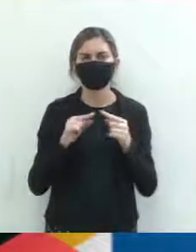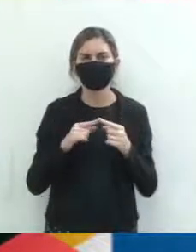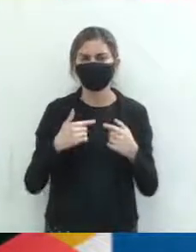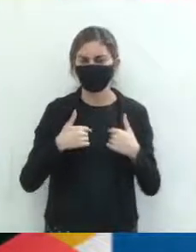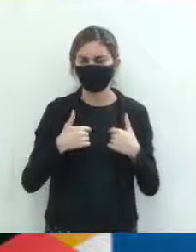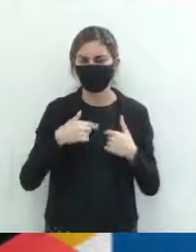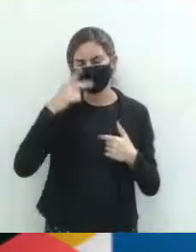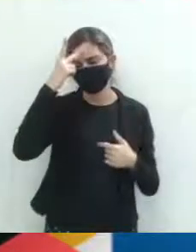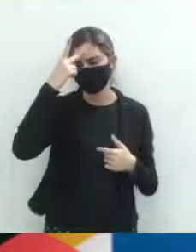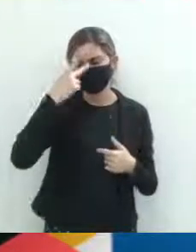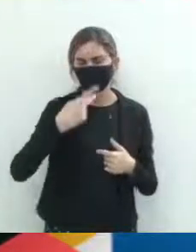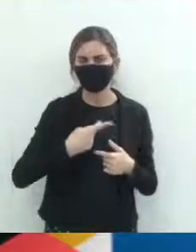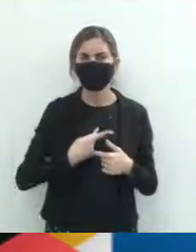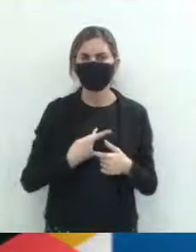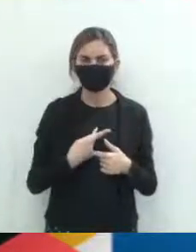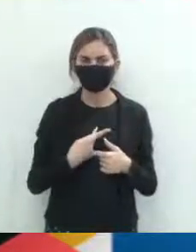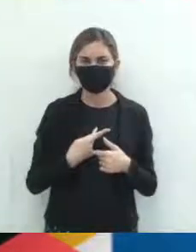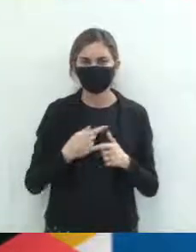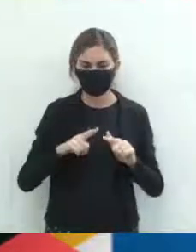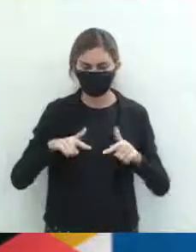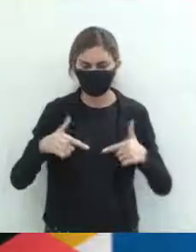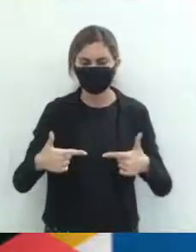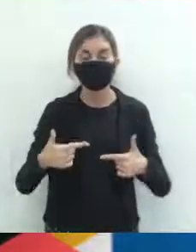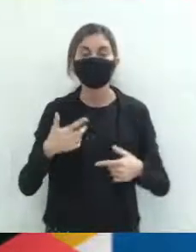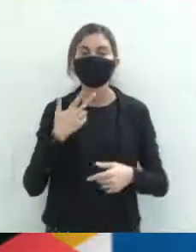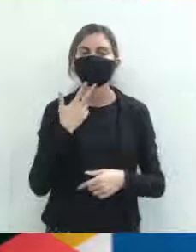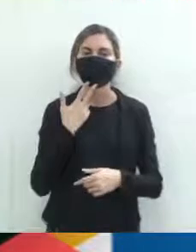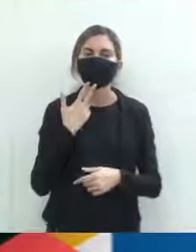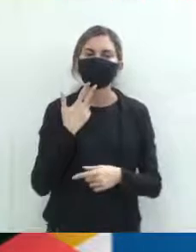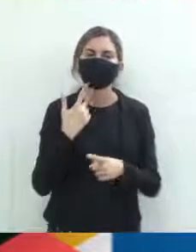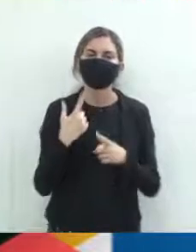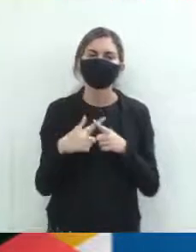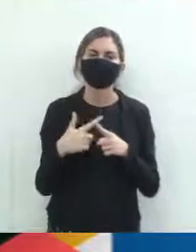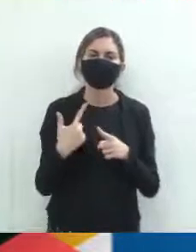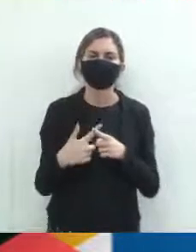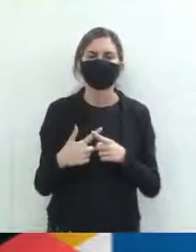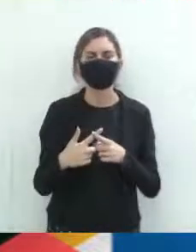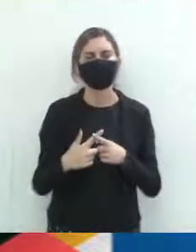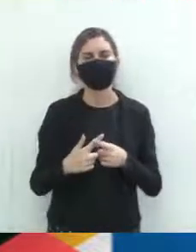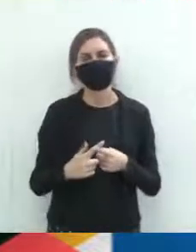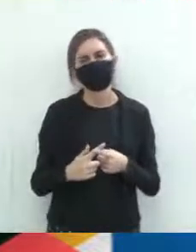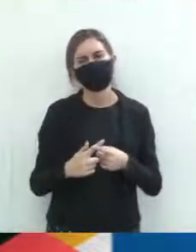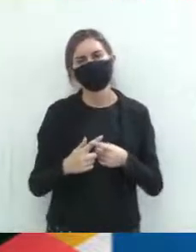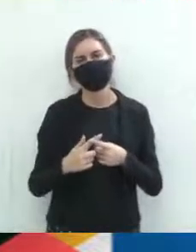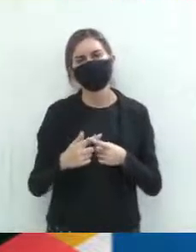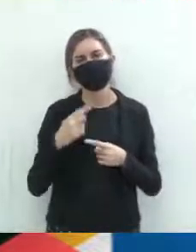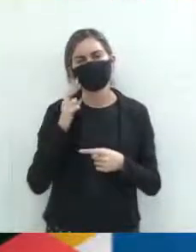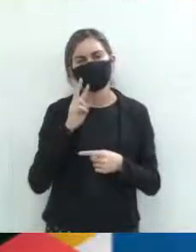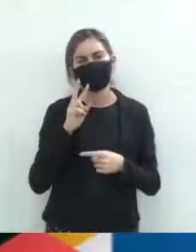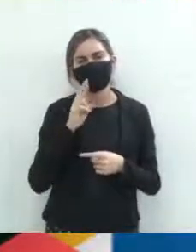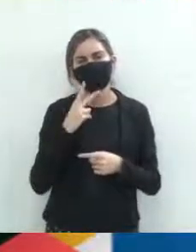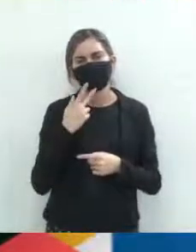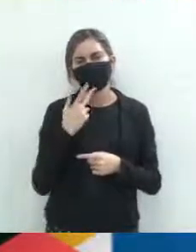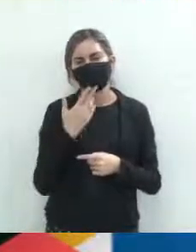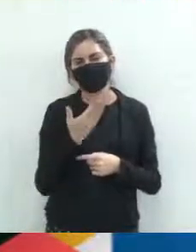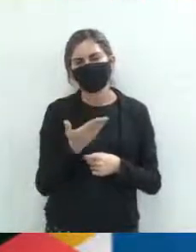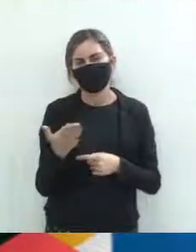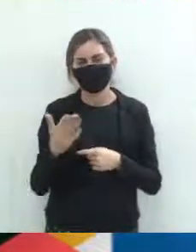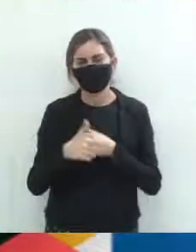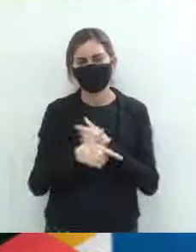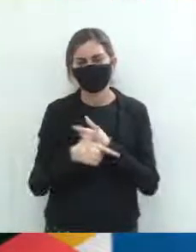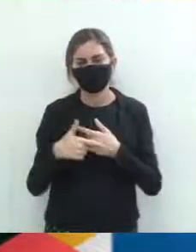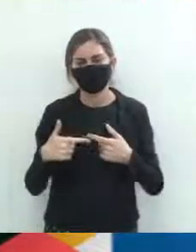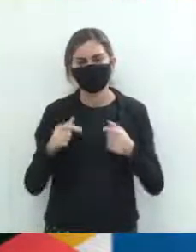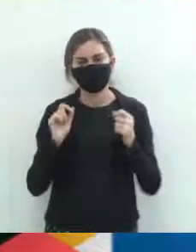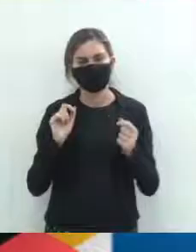forma pessoal de agir. Por que eu falo isso, professor? Porque, lembra que eu disse para você que a moral ela pode